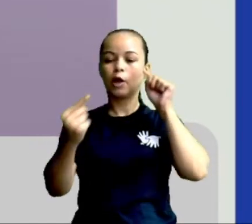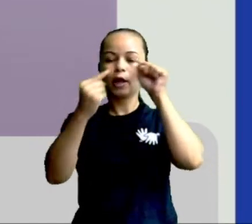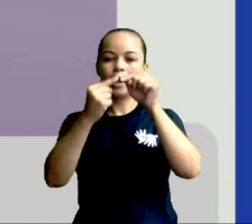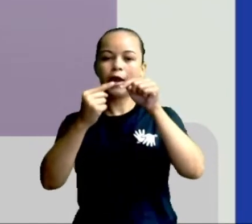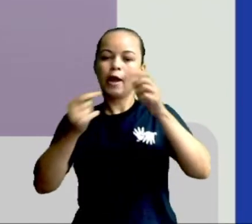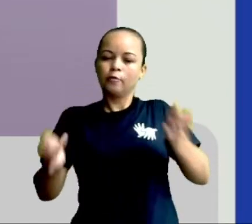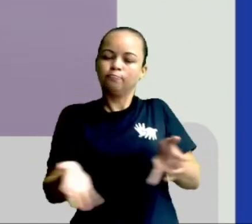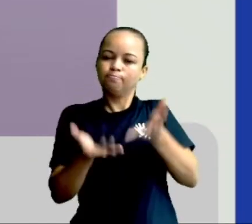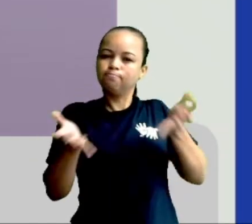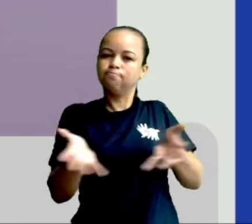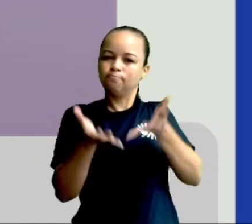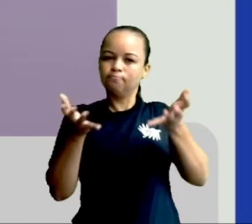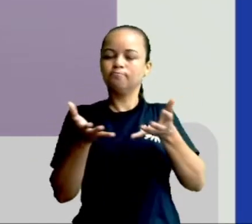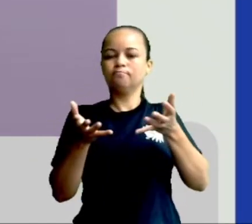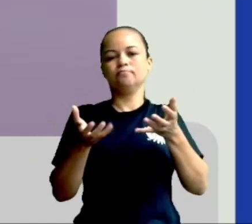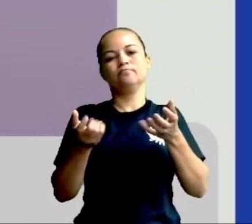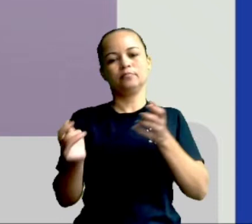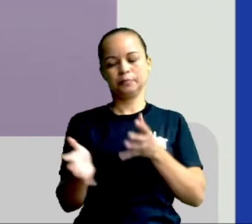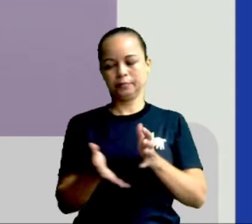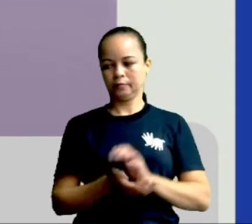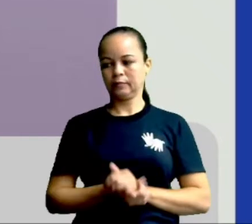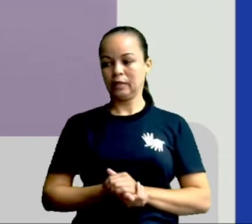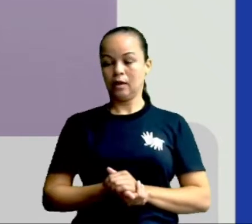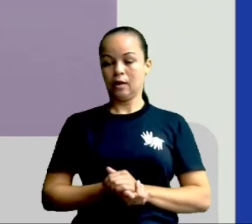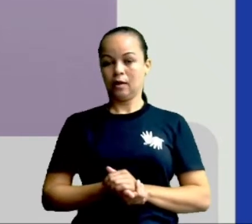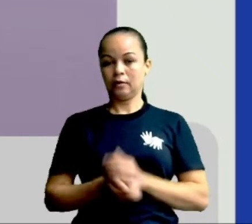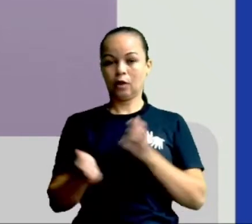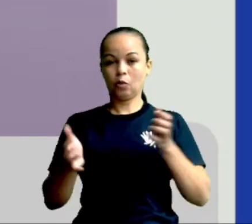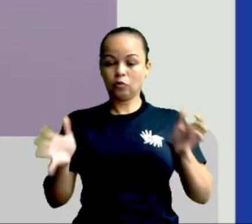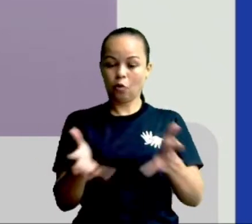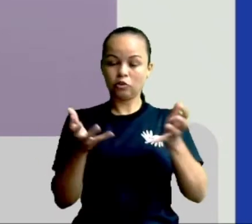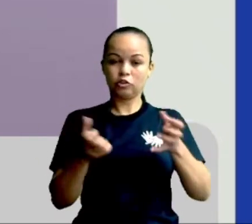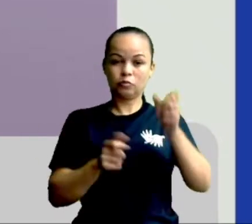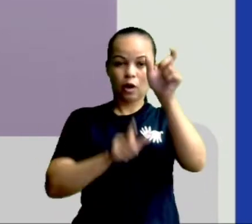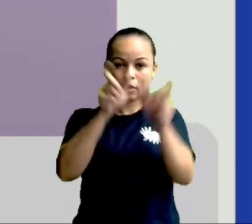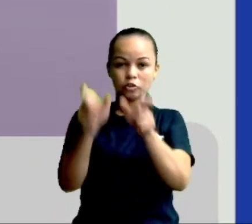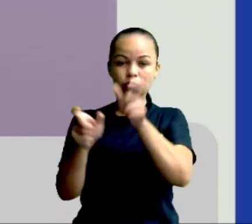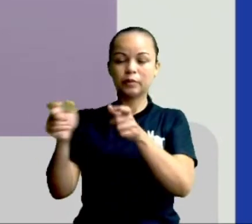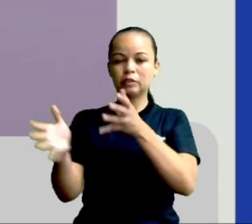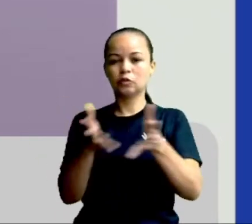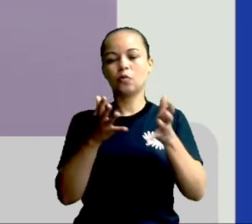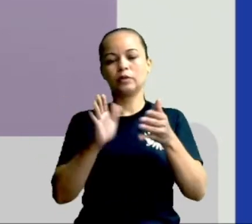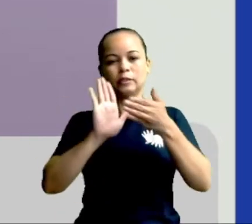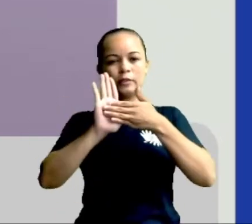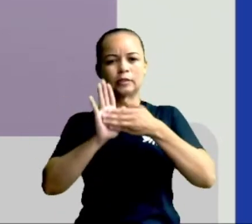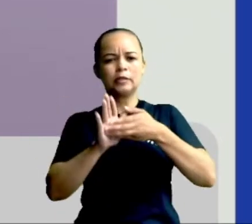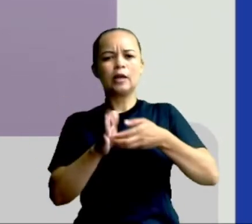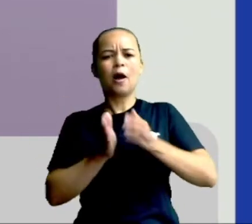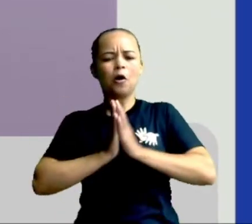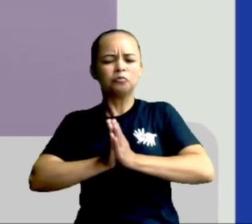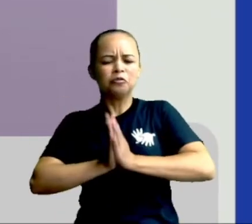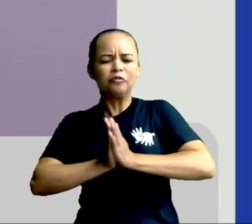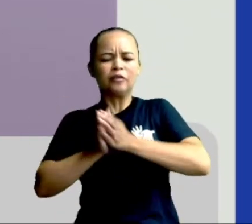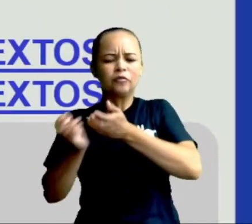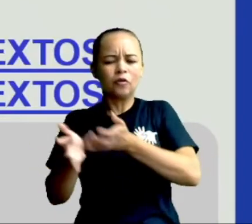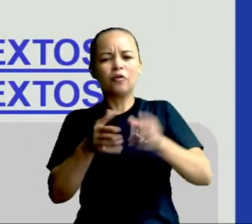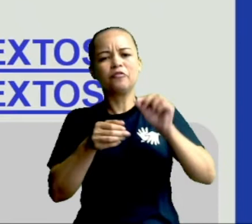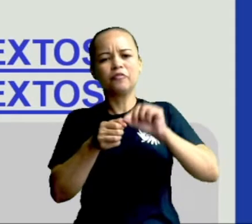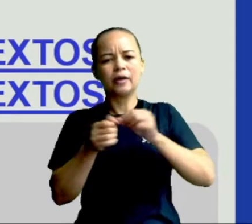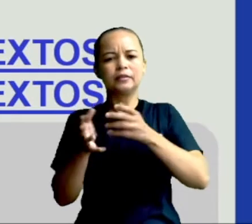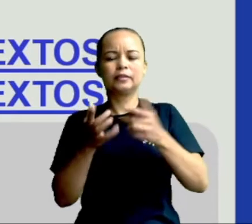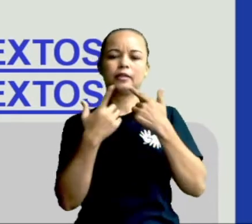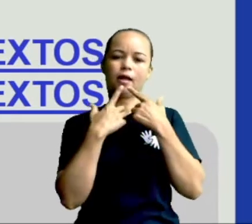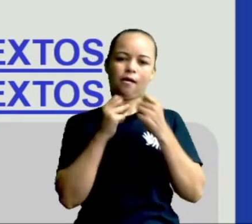as pessoas a fazerem algo. Então, são textos que são caracterizados pela função apelativa ou conativa da